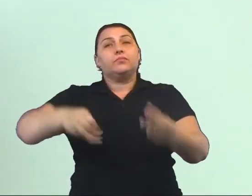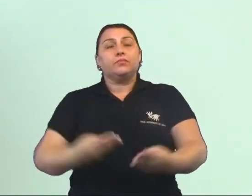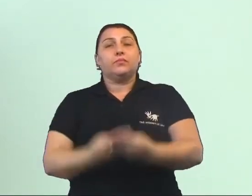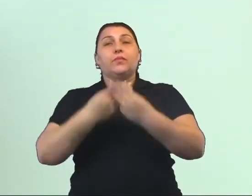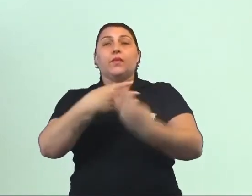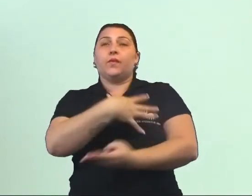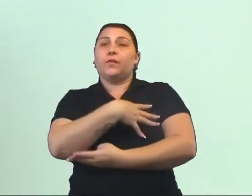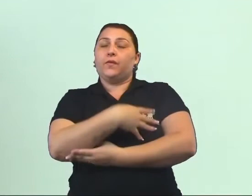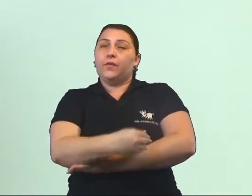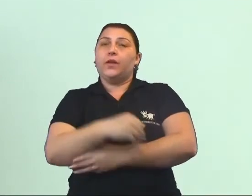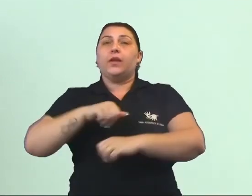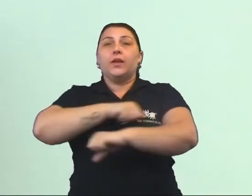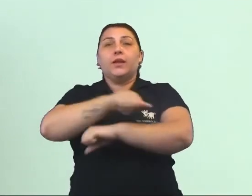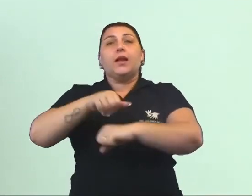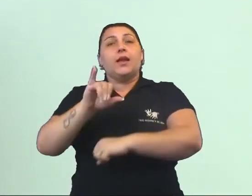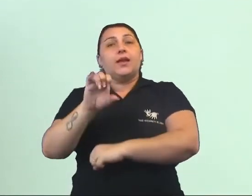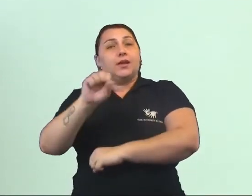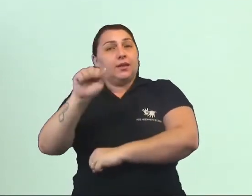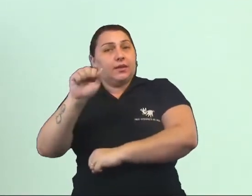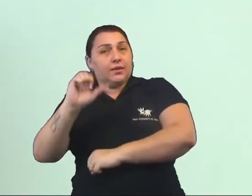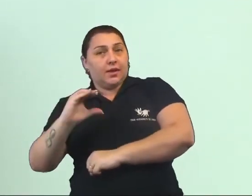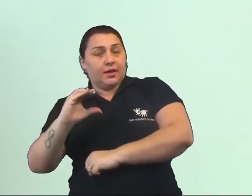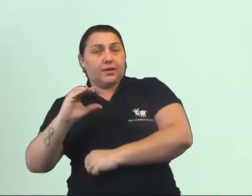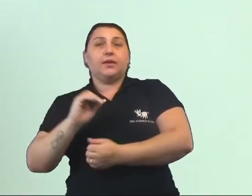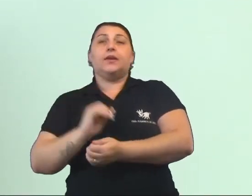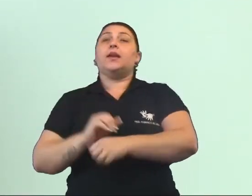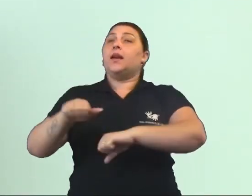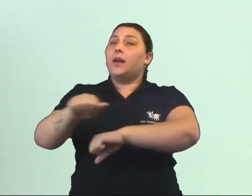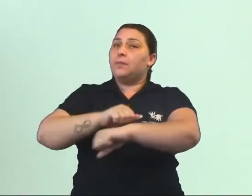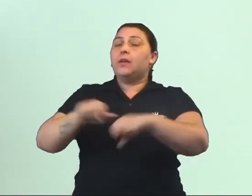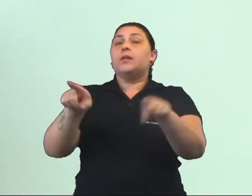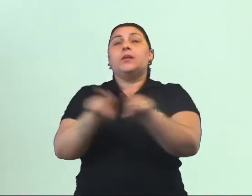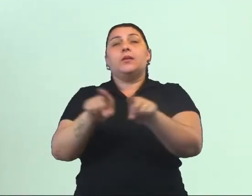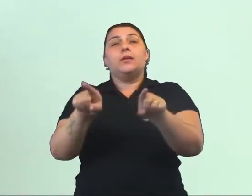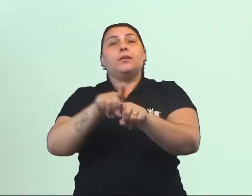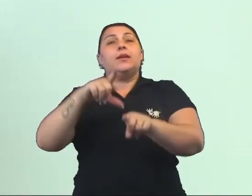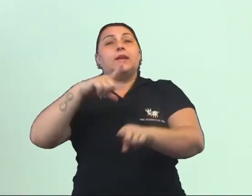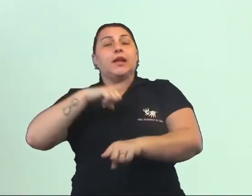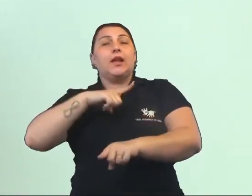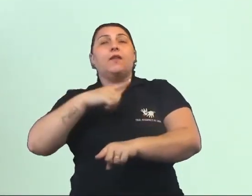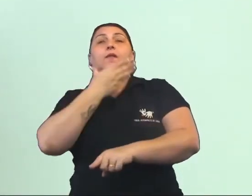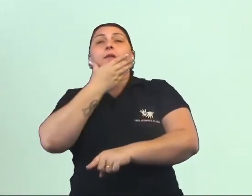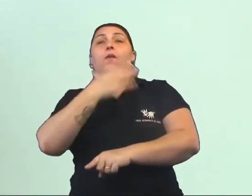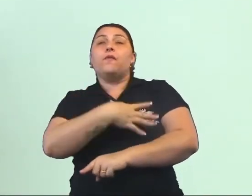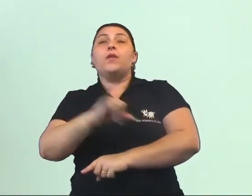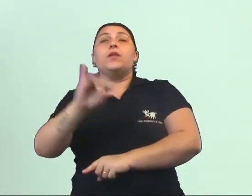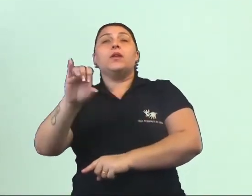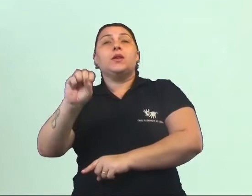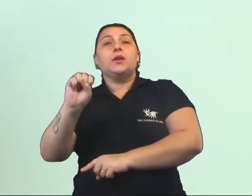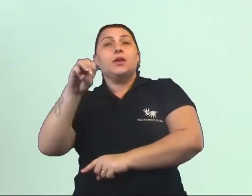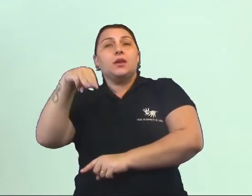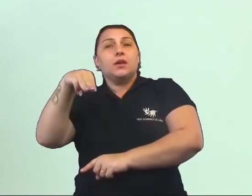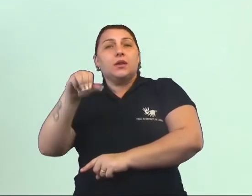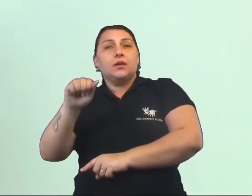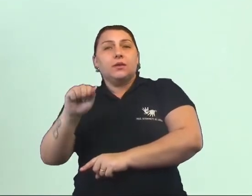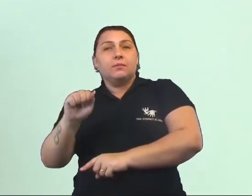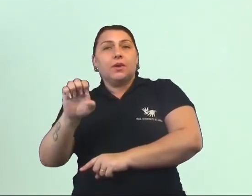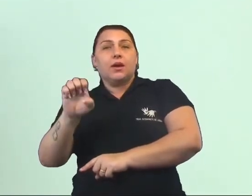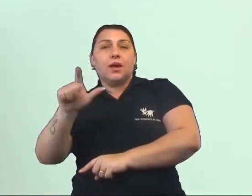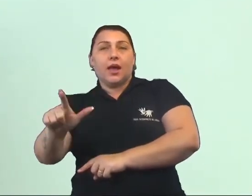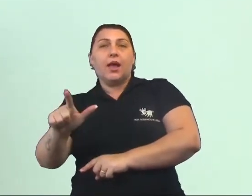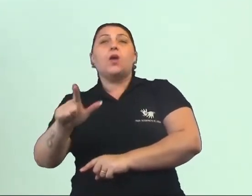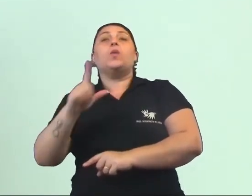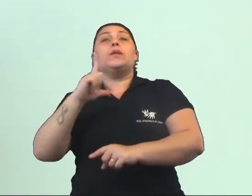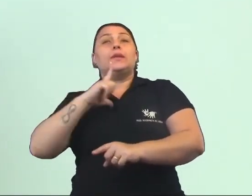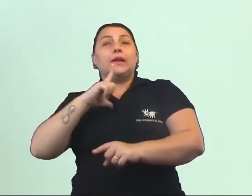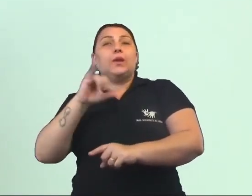de Abraão é Isaac, Abraão também teve um filho chamado Ismael. Ele aparece no islamismo como o herói